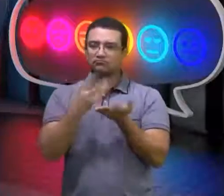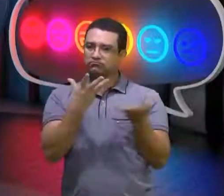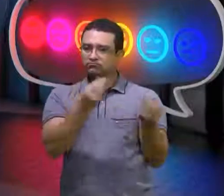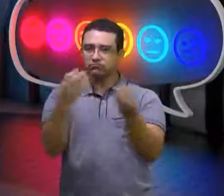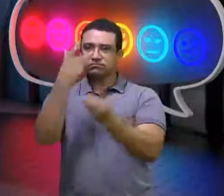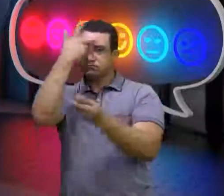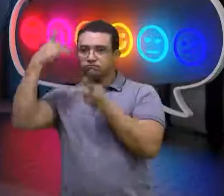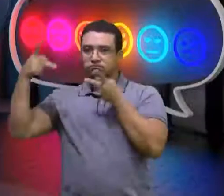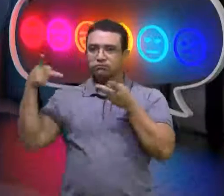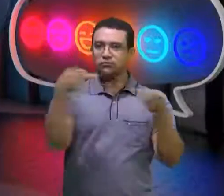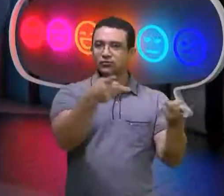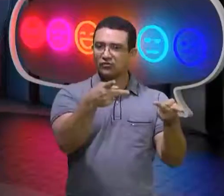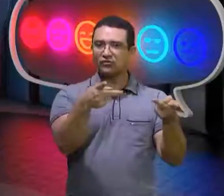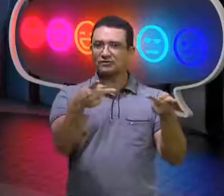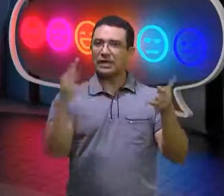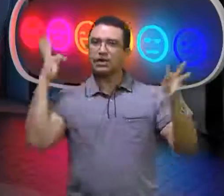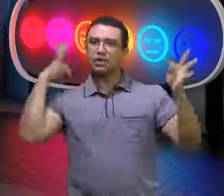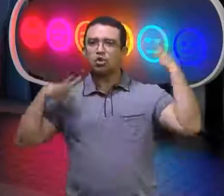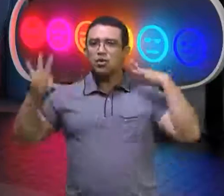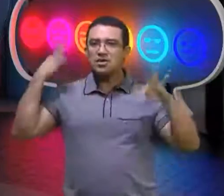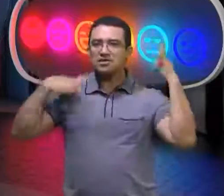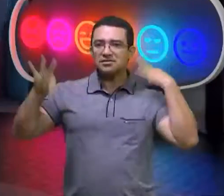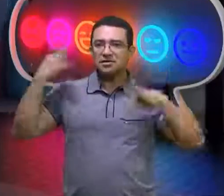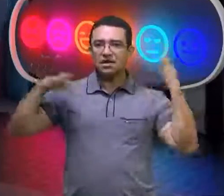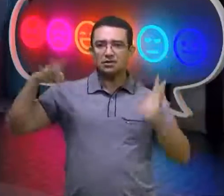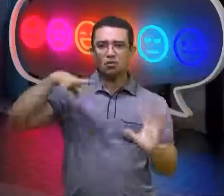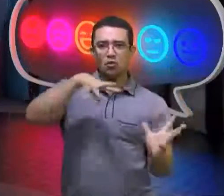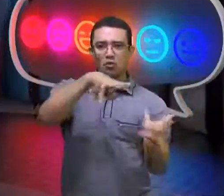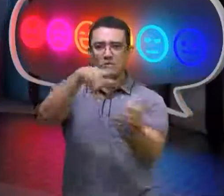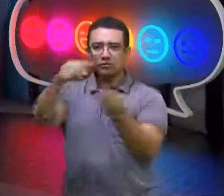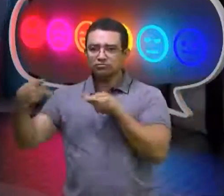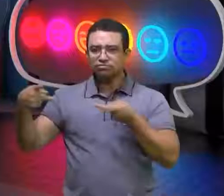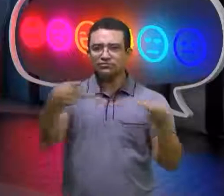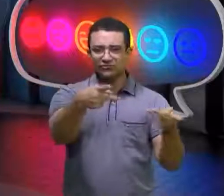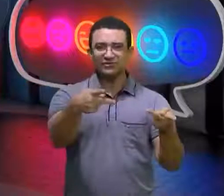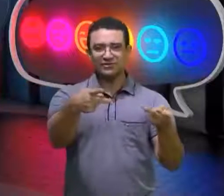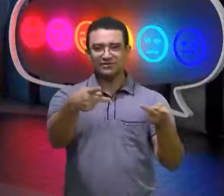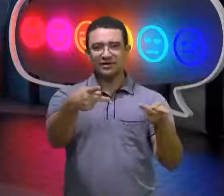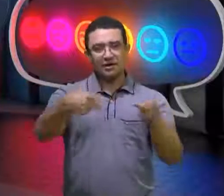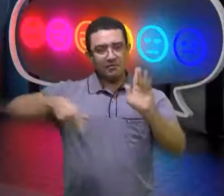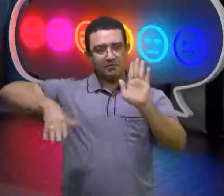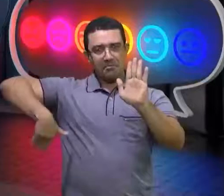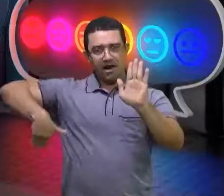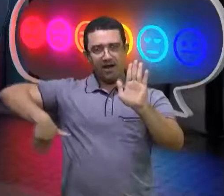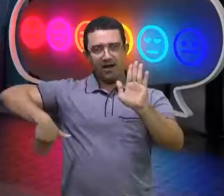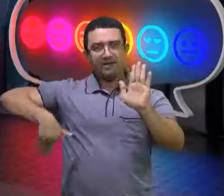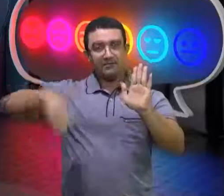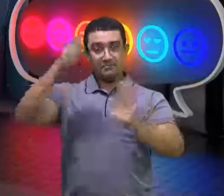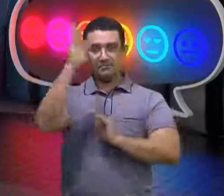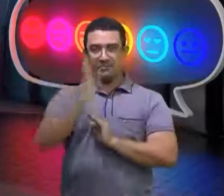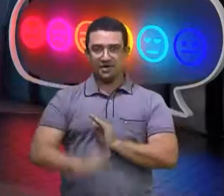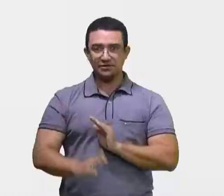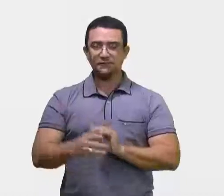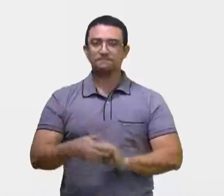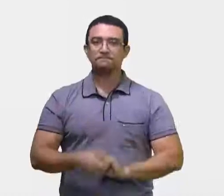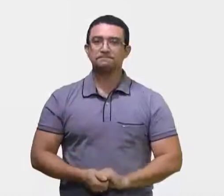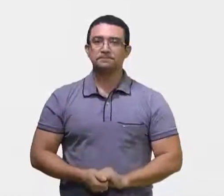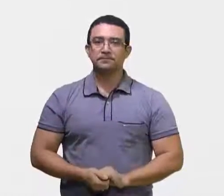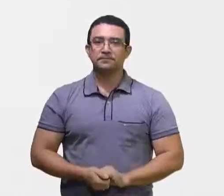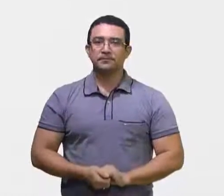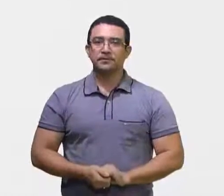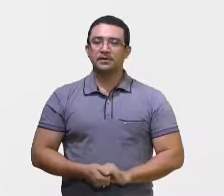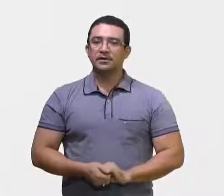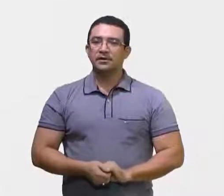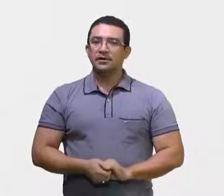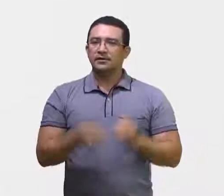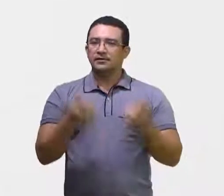somente brasileiros, mas de toda a região do mundo. Mas além das nossas praias, a gente traz também para vocês, olha só,